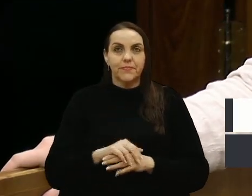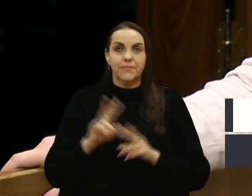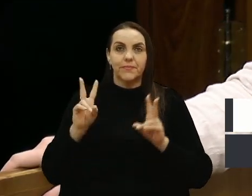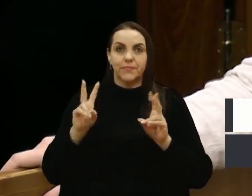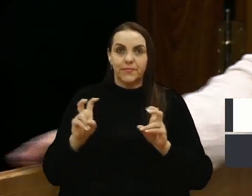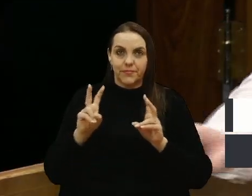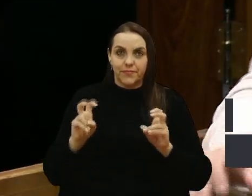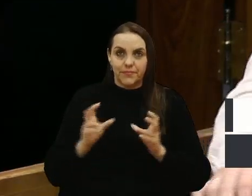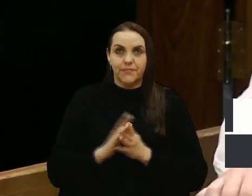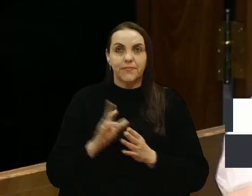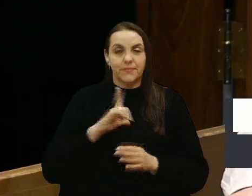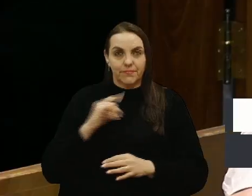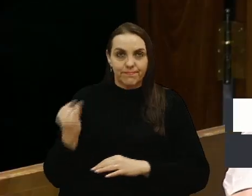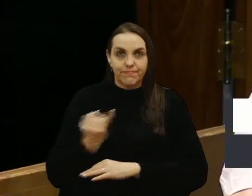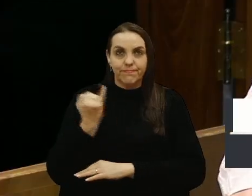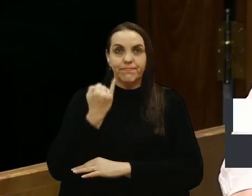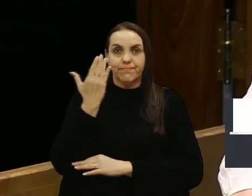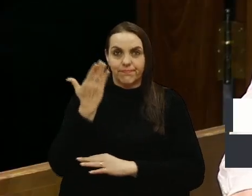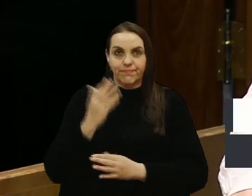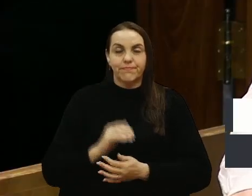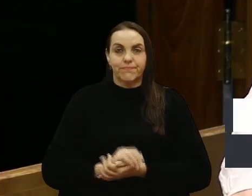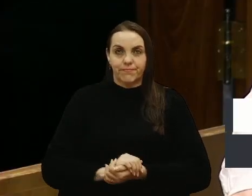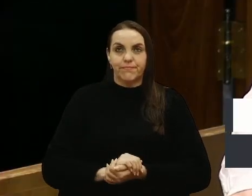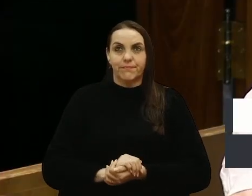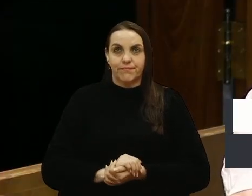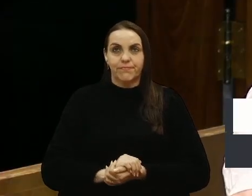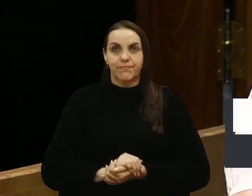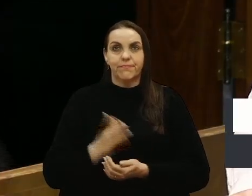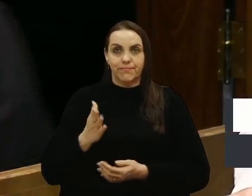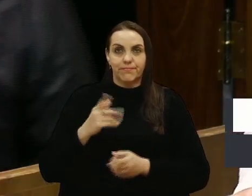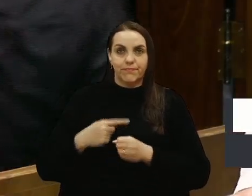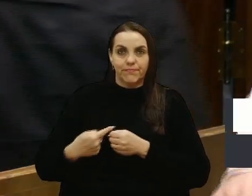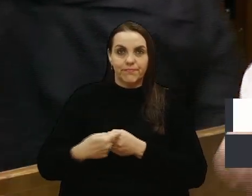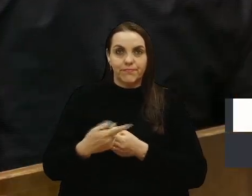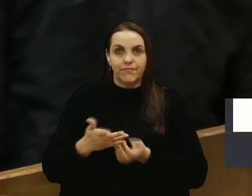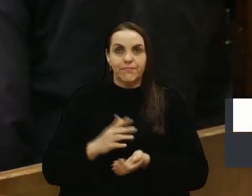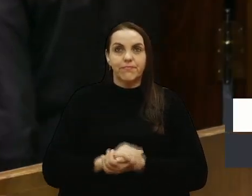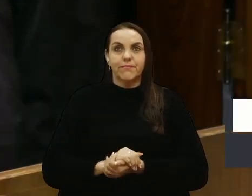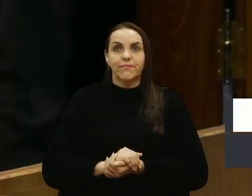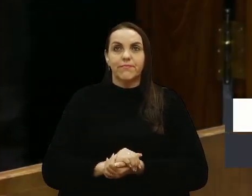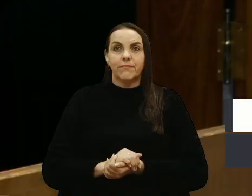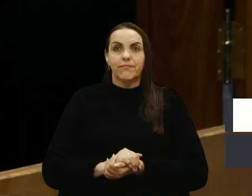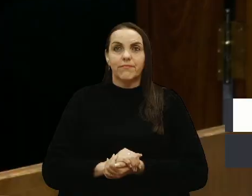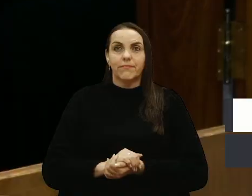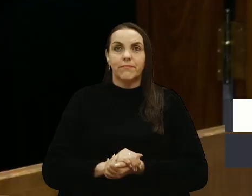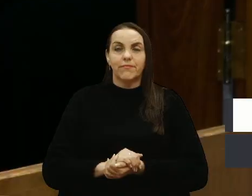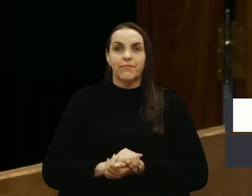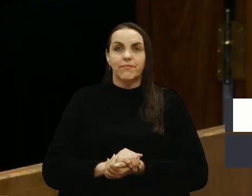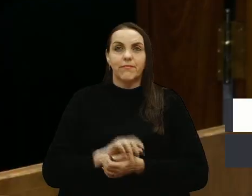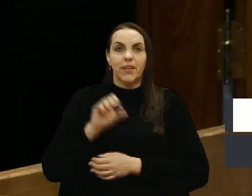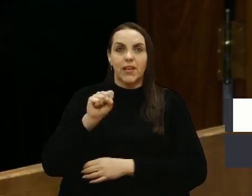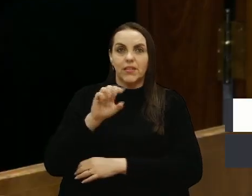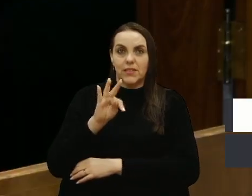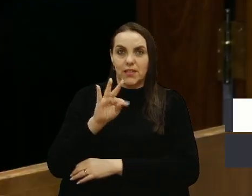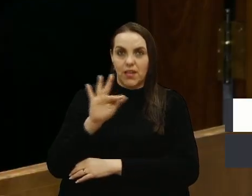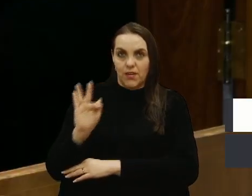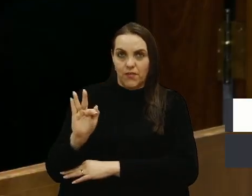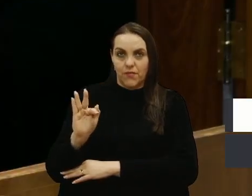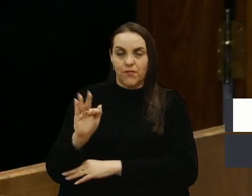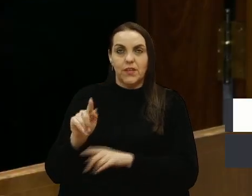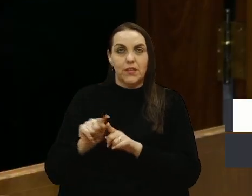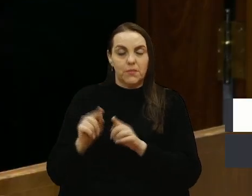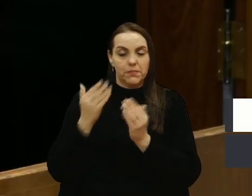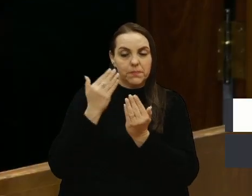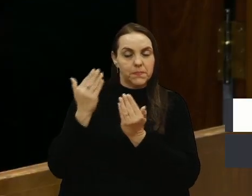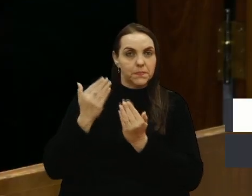tema que também é de relevância para essa cidade, que é o Supremo Tribunal Federal e a